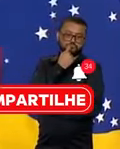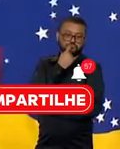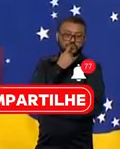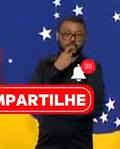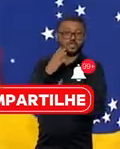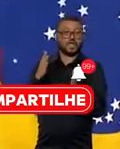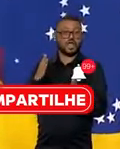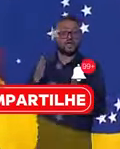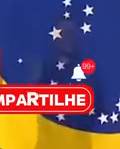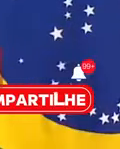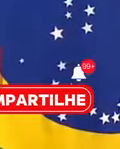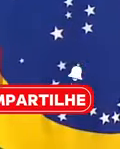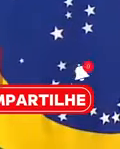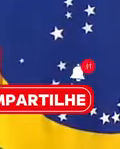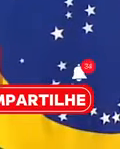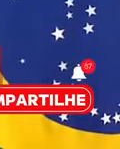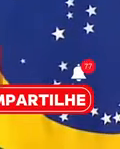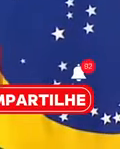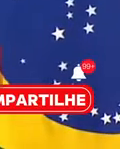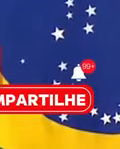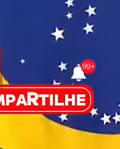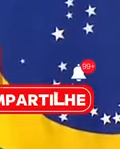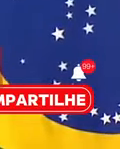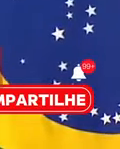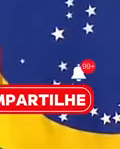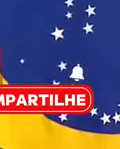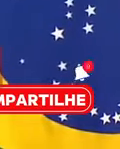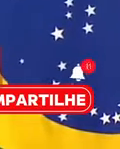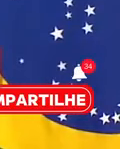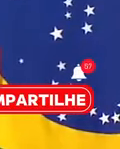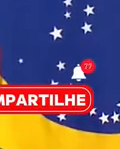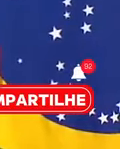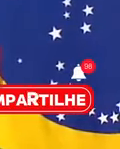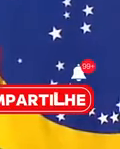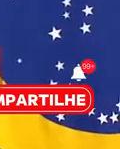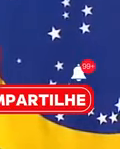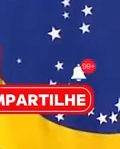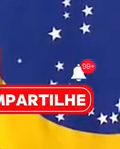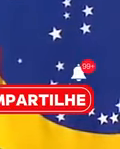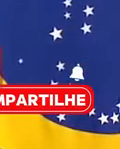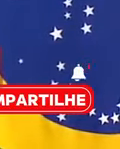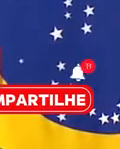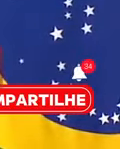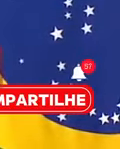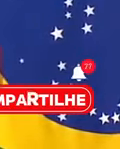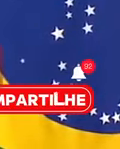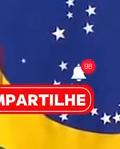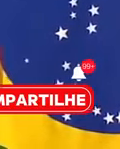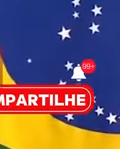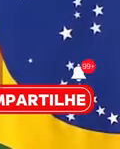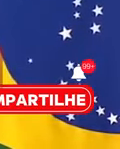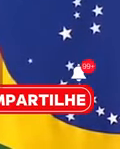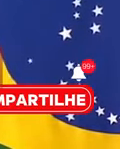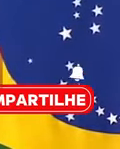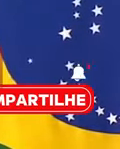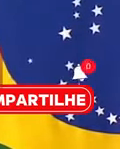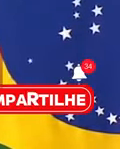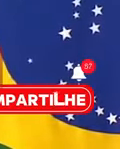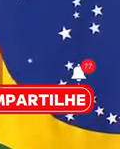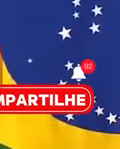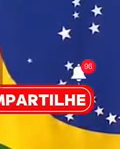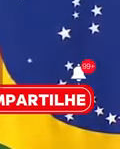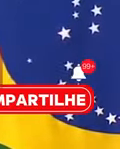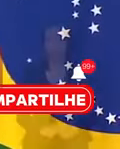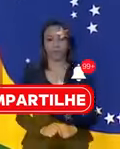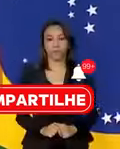Nós agora estamos colocando fibra ótica em Tabatinga, que é o Brasil, e vamos levar também para Letícia, na